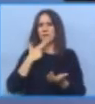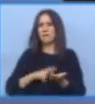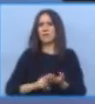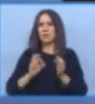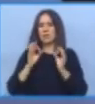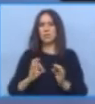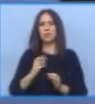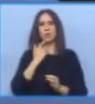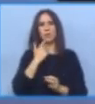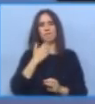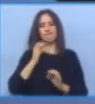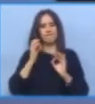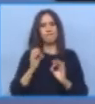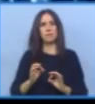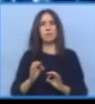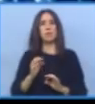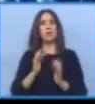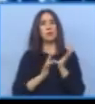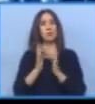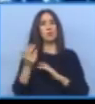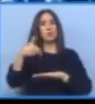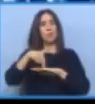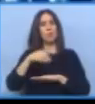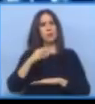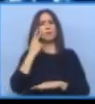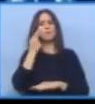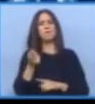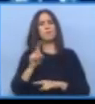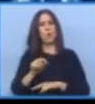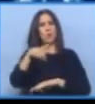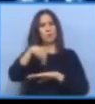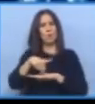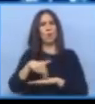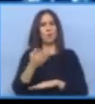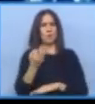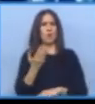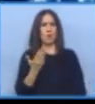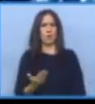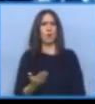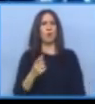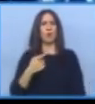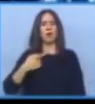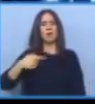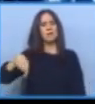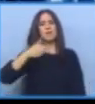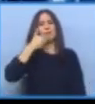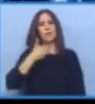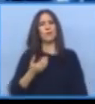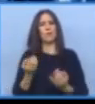muito grande, uma vivacidade muito grande, que Jesus apareceu mesmo, ressuscitou e apareceu. Portanto, isto é, que eles fizeram essa experiência.